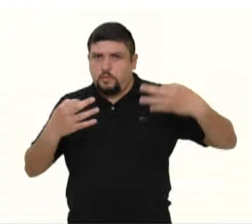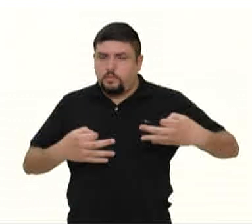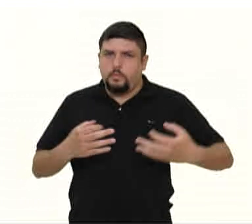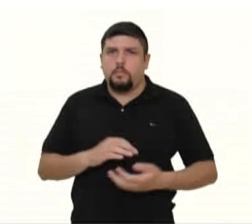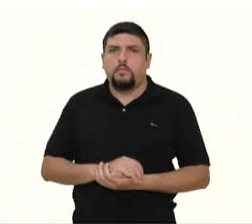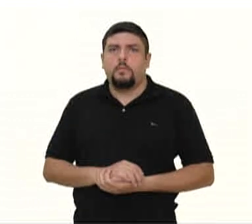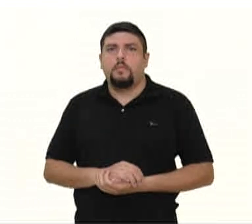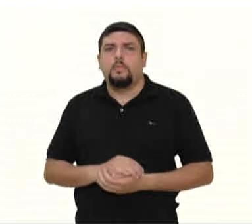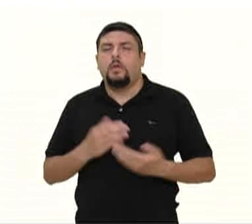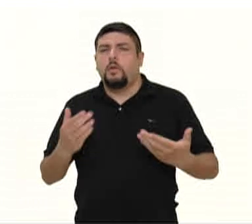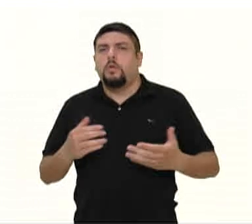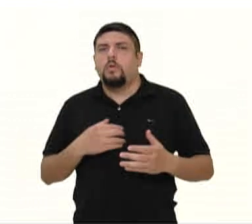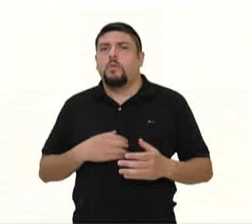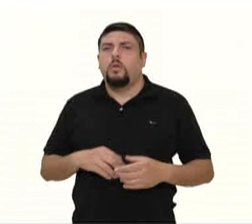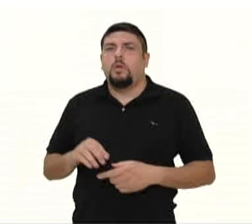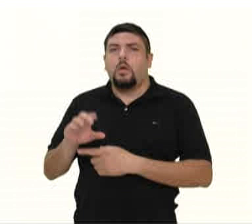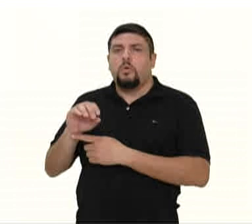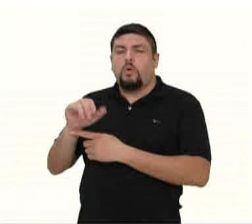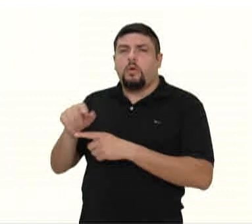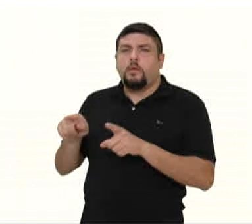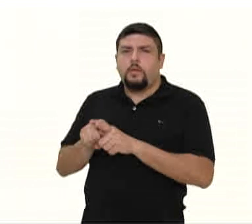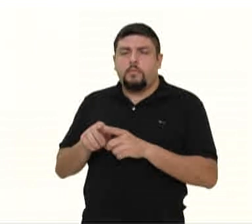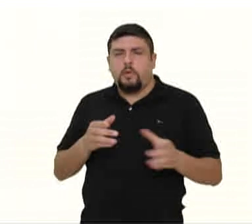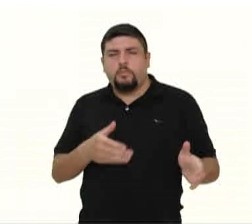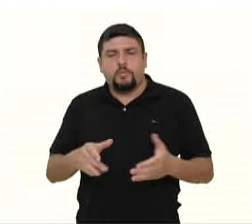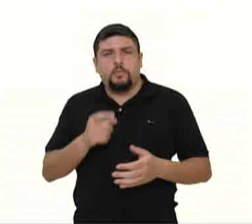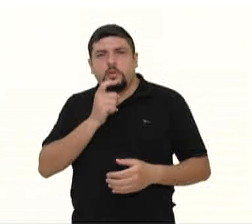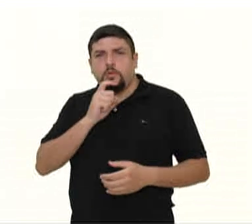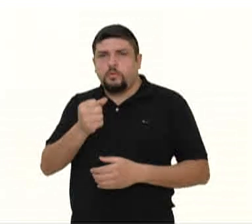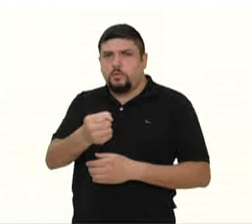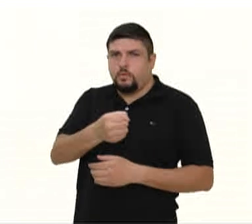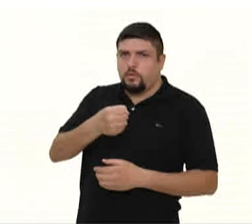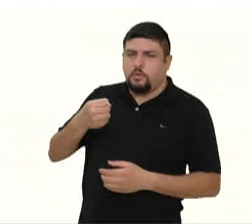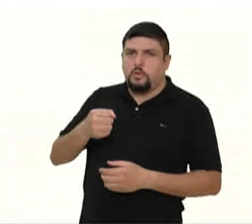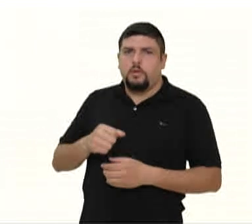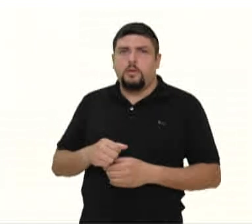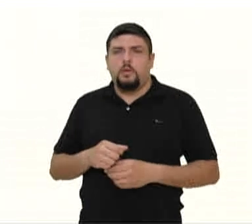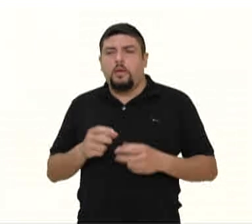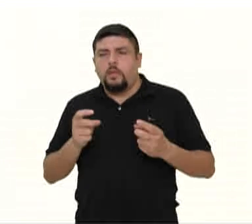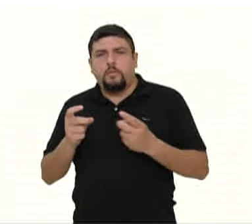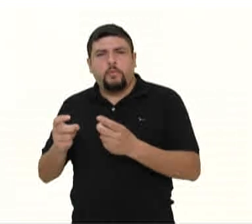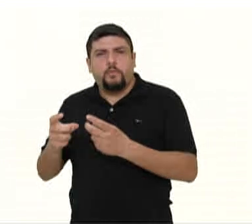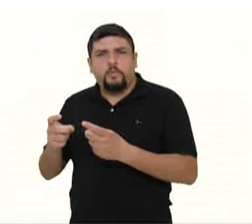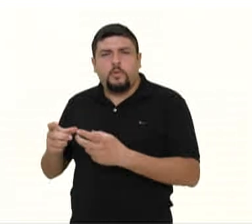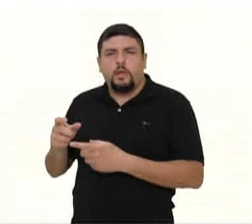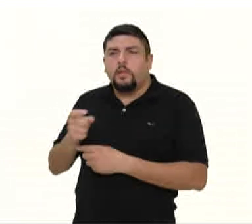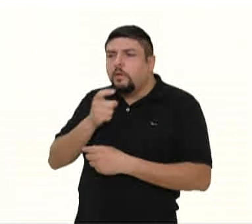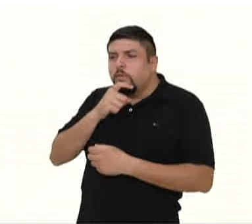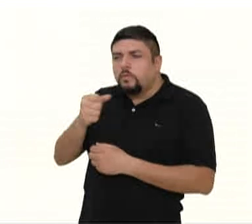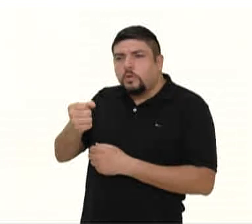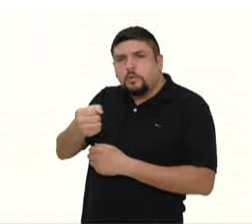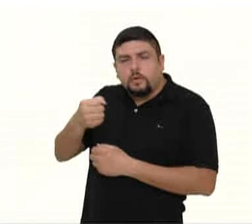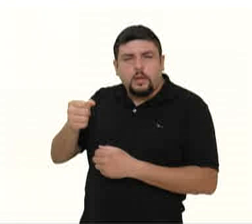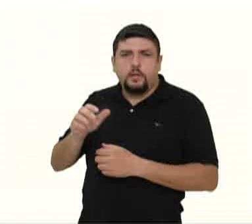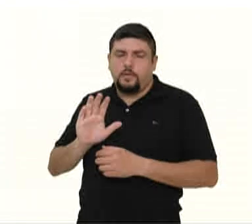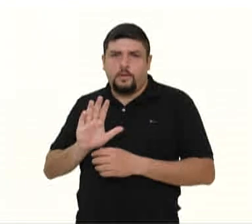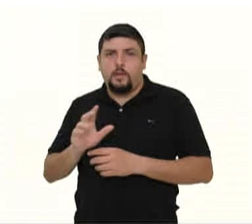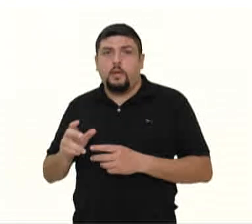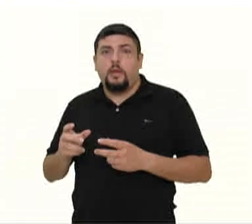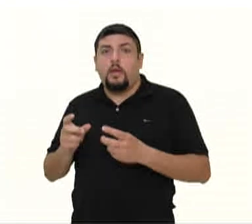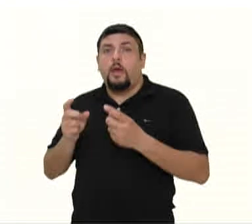A Coca-Cola produzia também geladeiras, né? O professor ali leu no finalzinho a venda dos refrigerantes, né? A venda